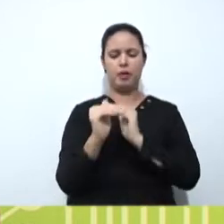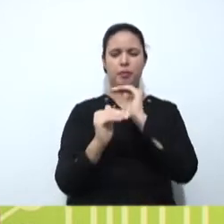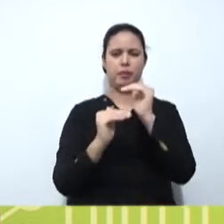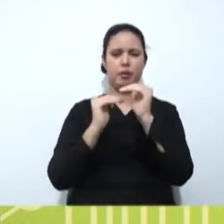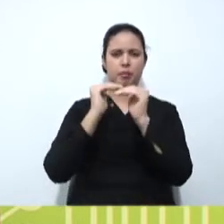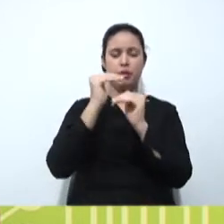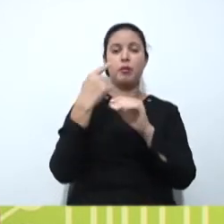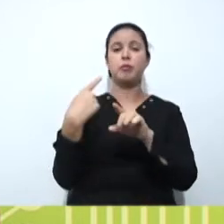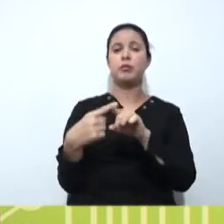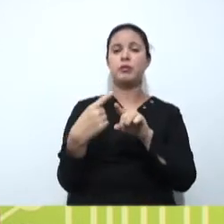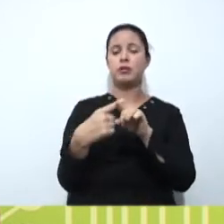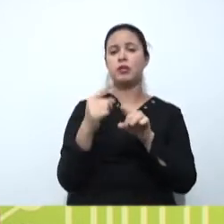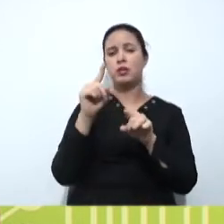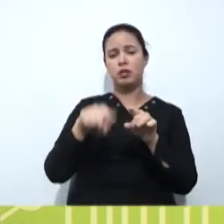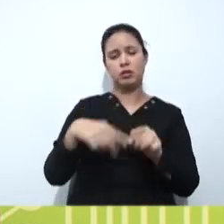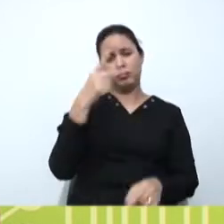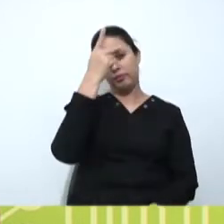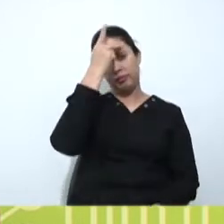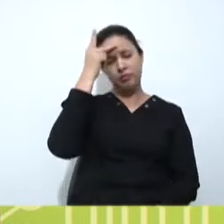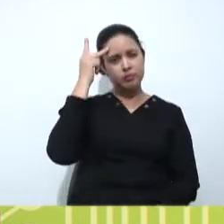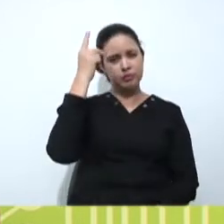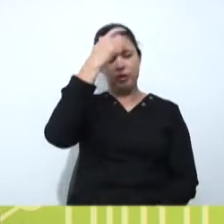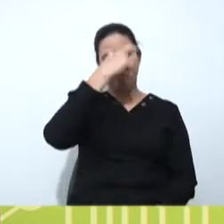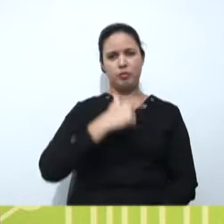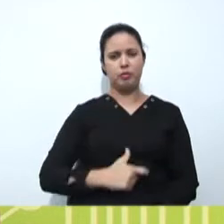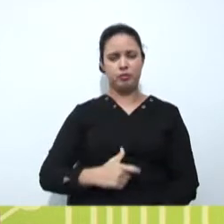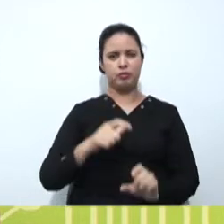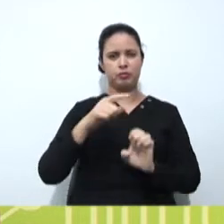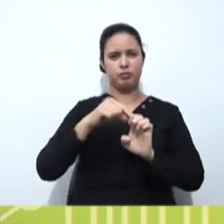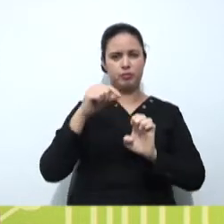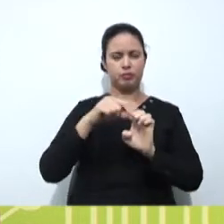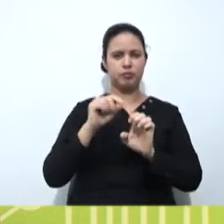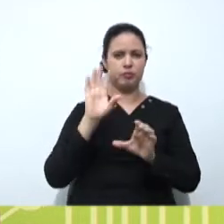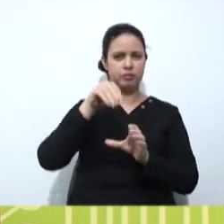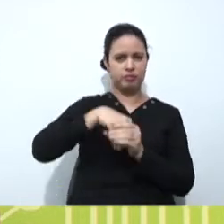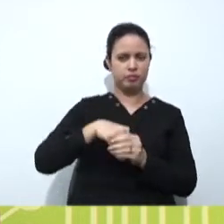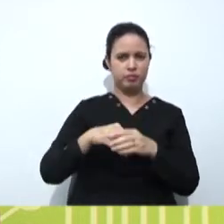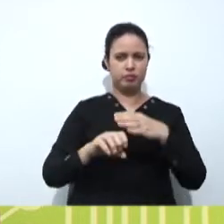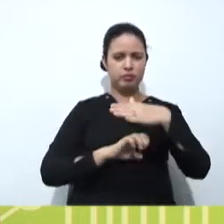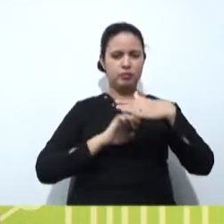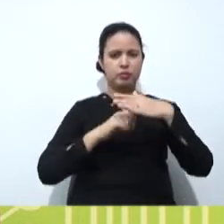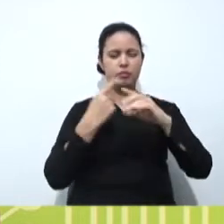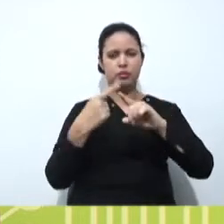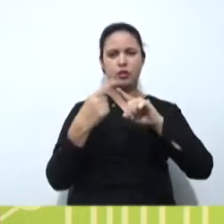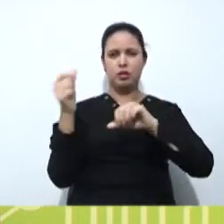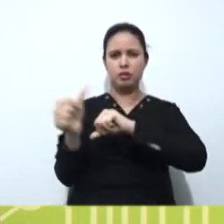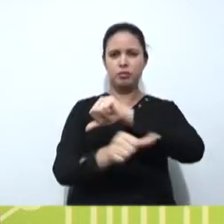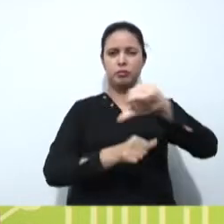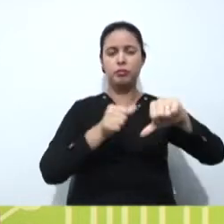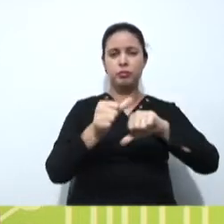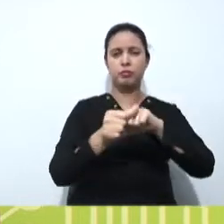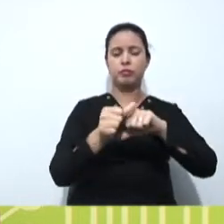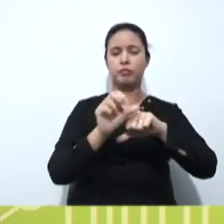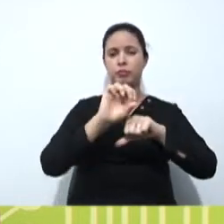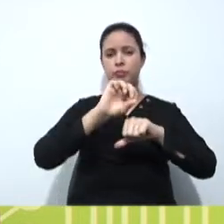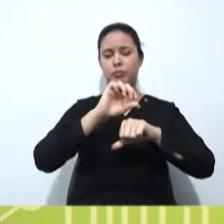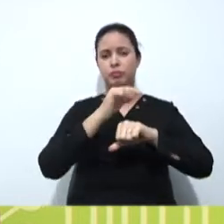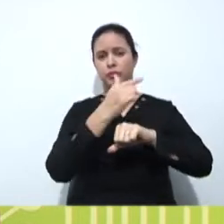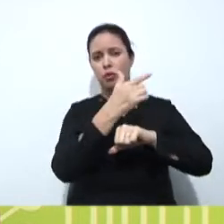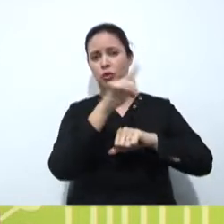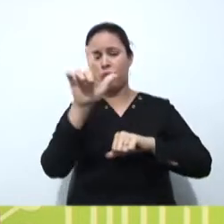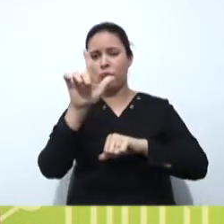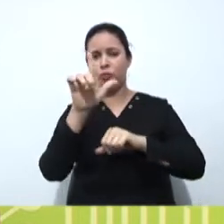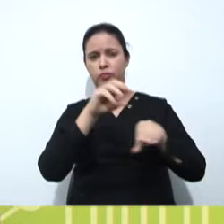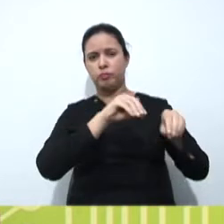essa pessoa provavelmente ela tem um perfil empreendedor dentro da empresa. Que ela muda da empresa, mas ela vai para outra empresa